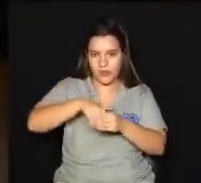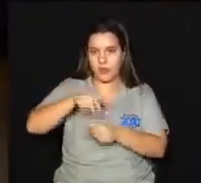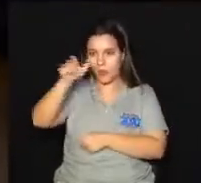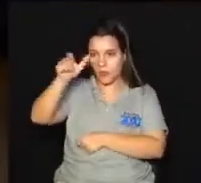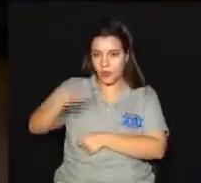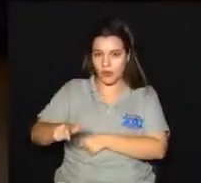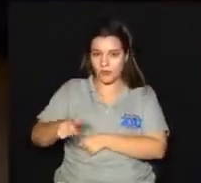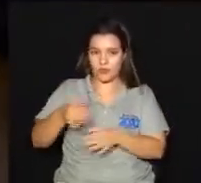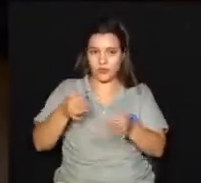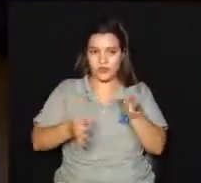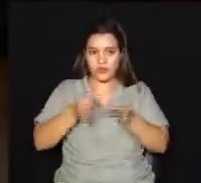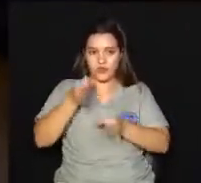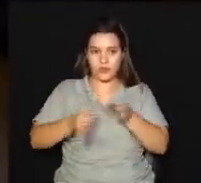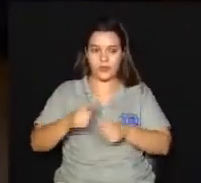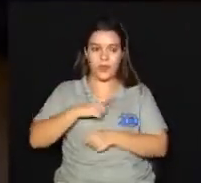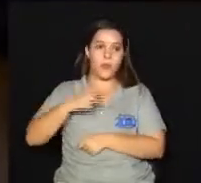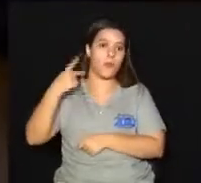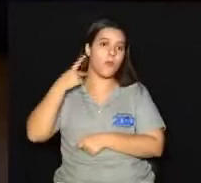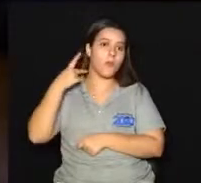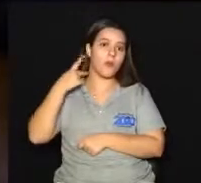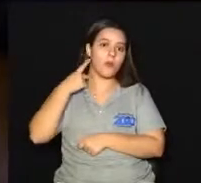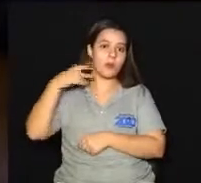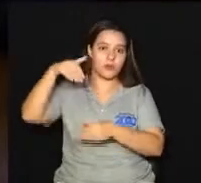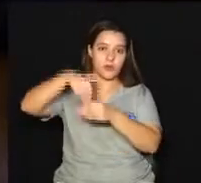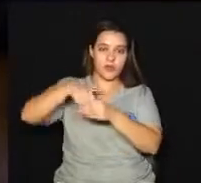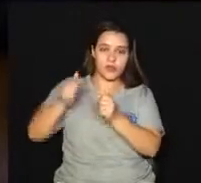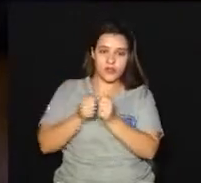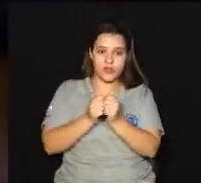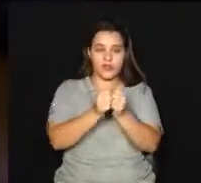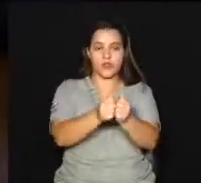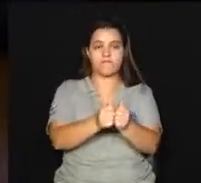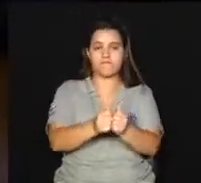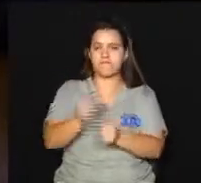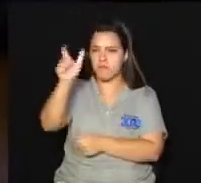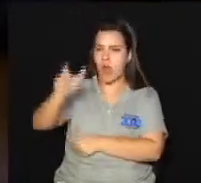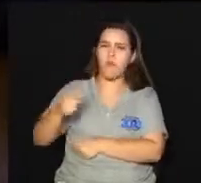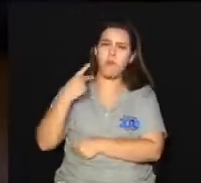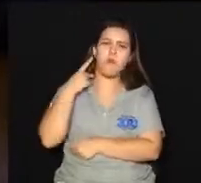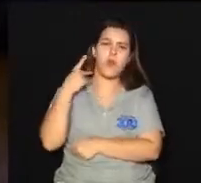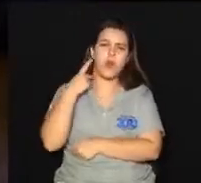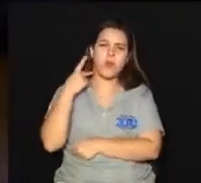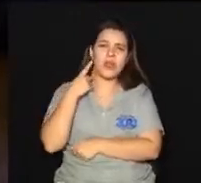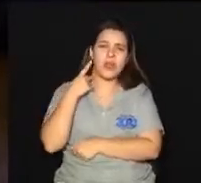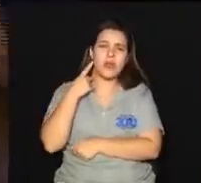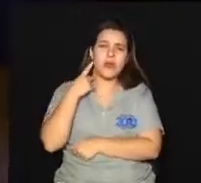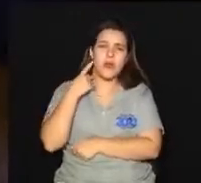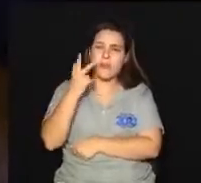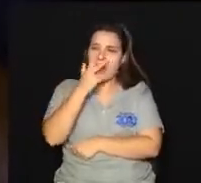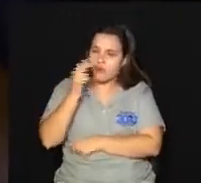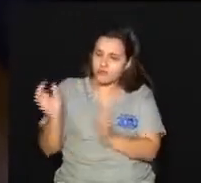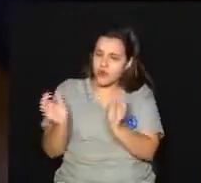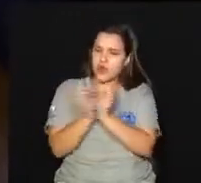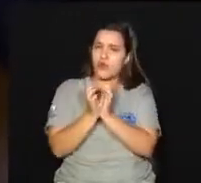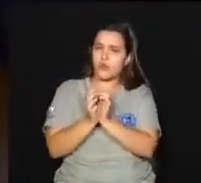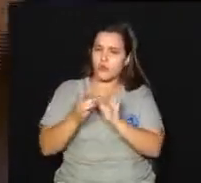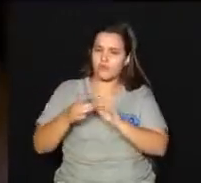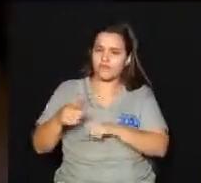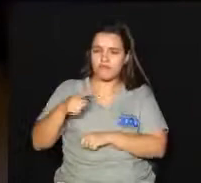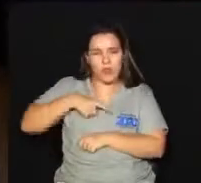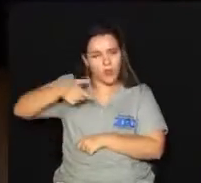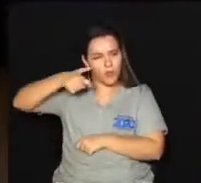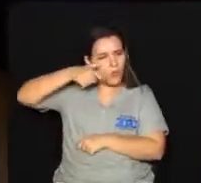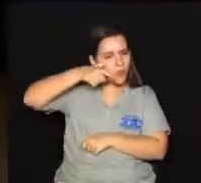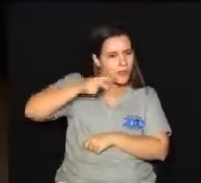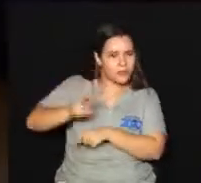também, e sempre tem um promotor eleitoral junto também. Qual que é a importância de estar todo esse time hoje inteiro aqui